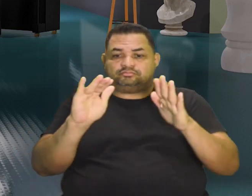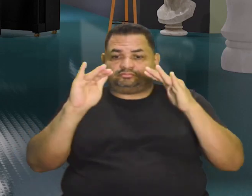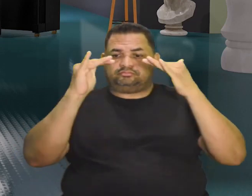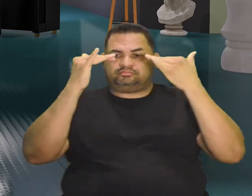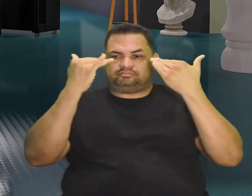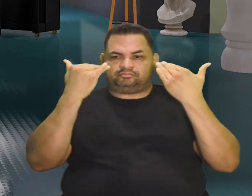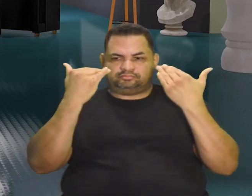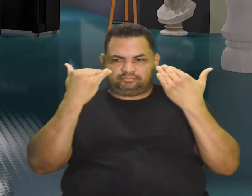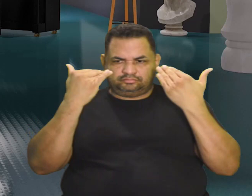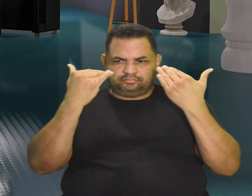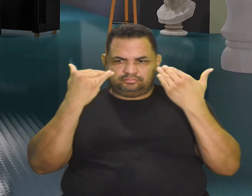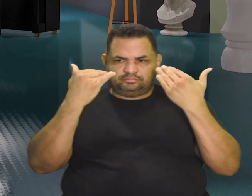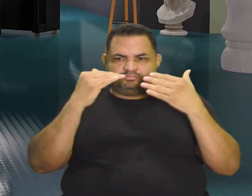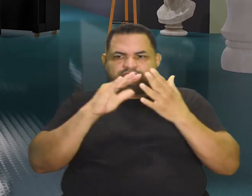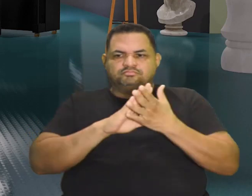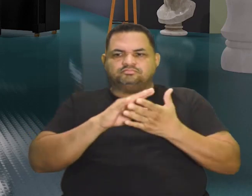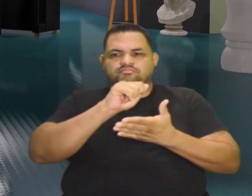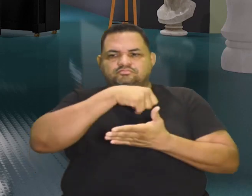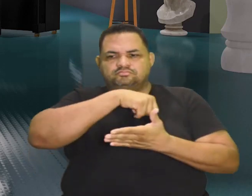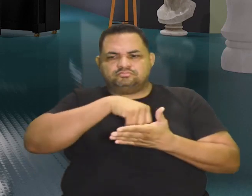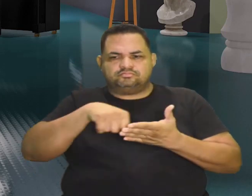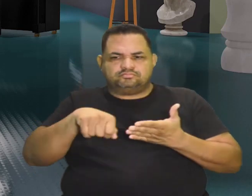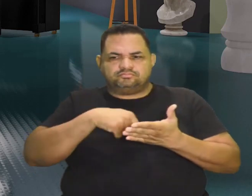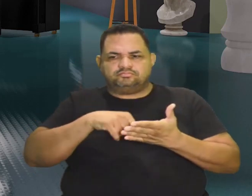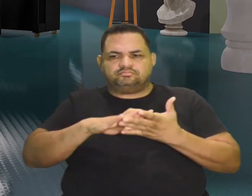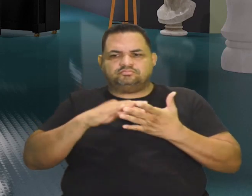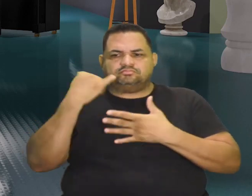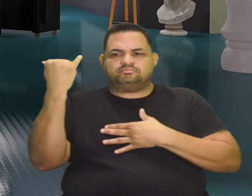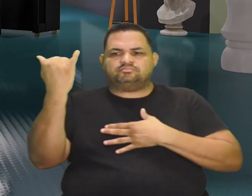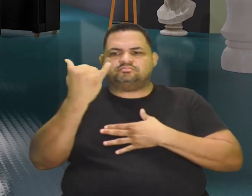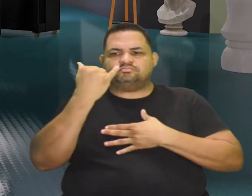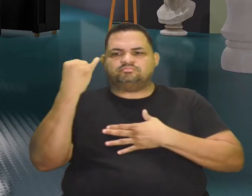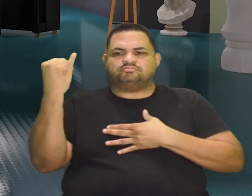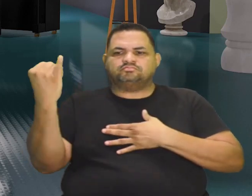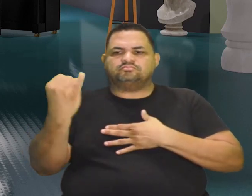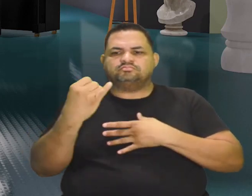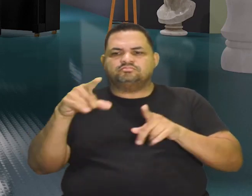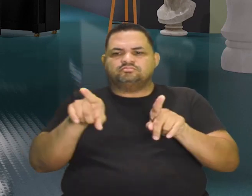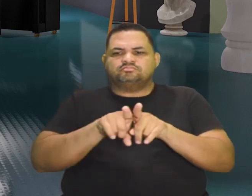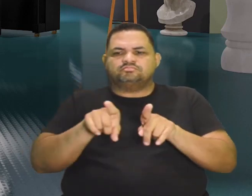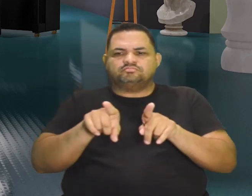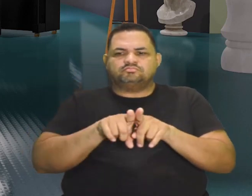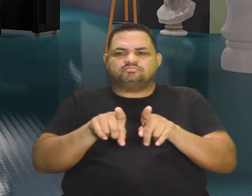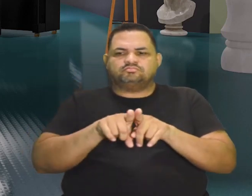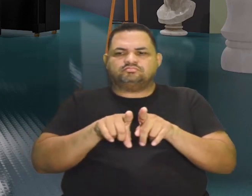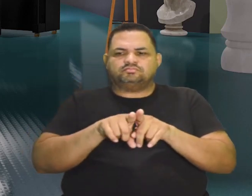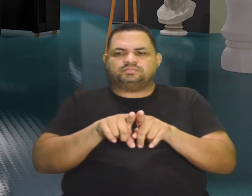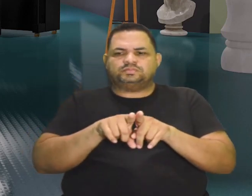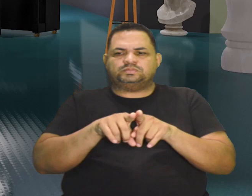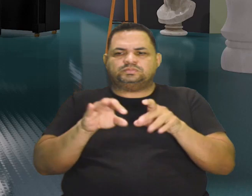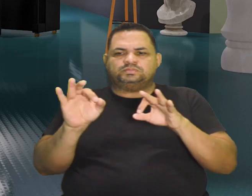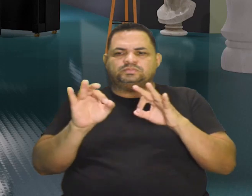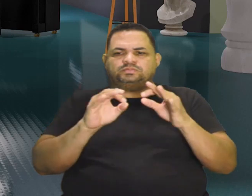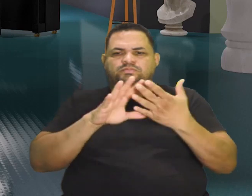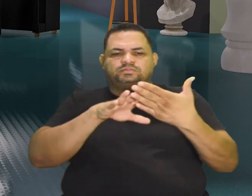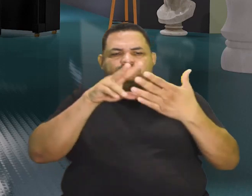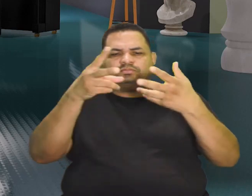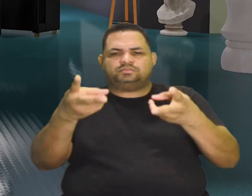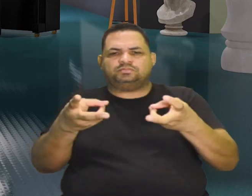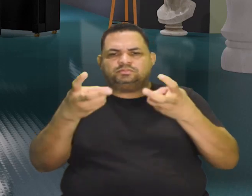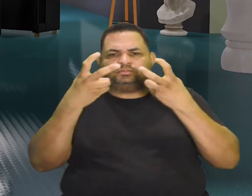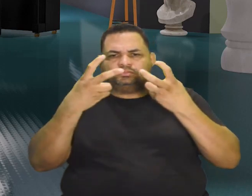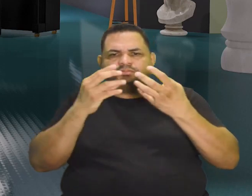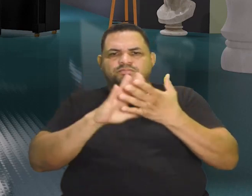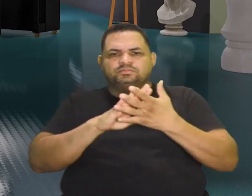atentos, fazendo aí anotações, muito importante fazer também essa leitura com